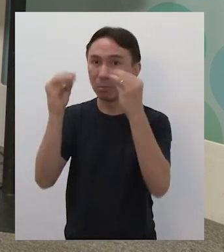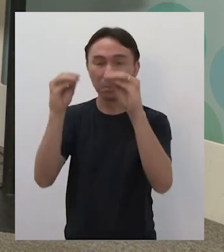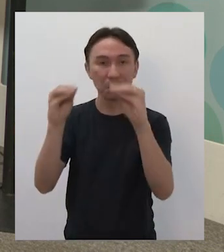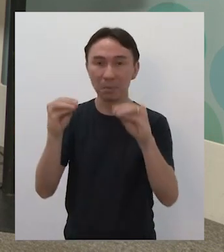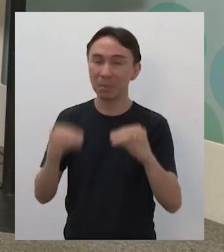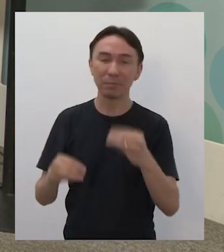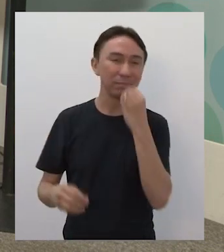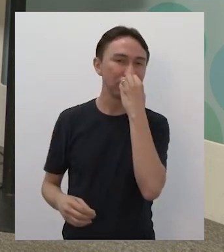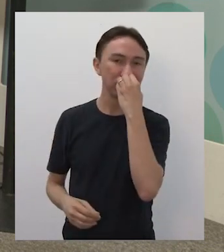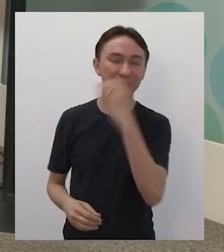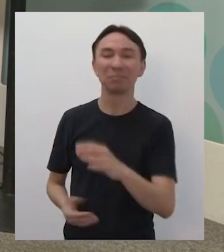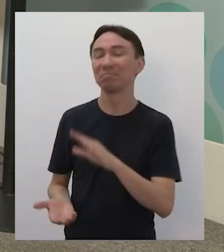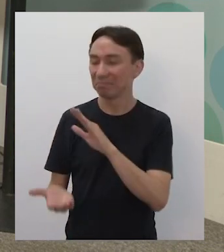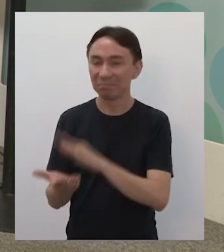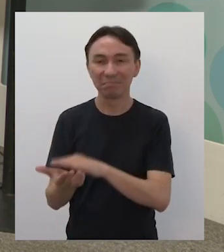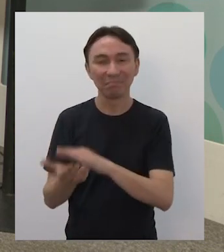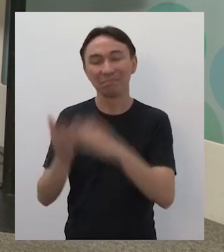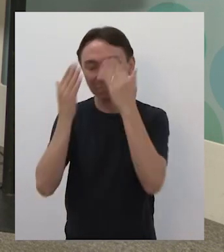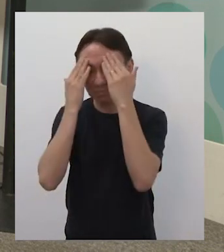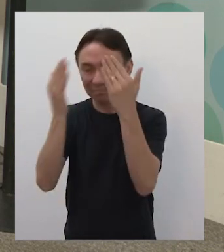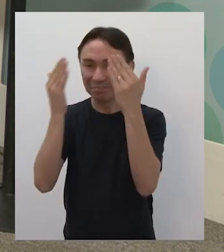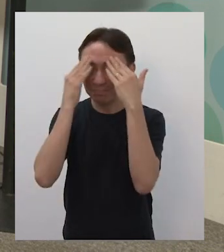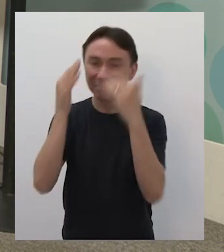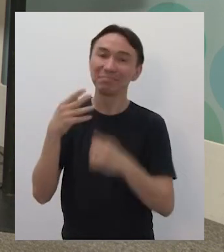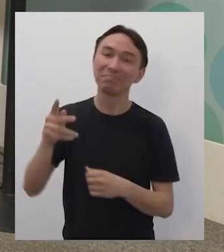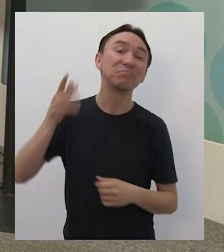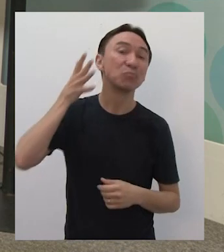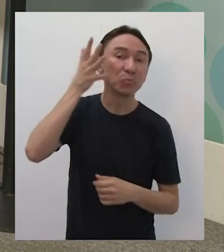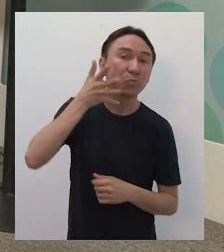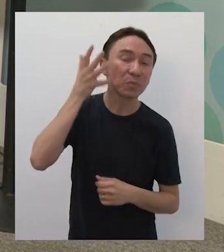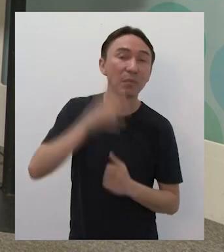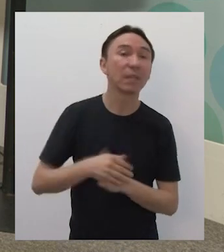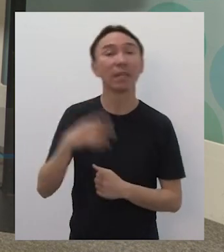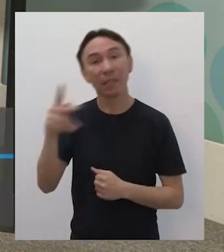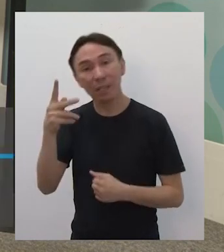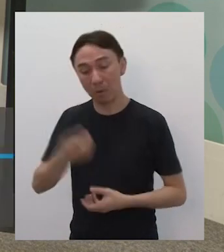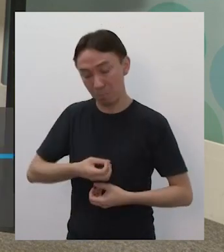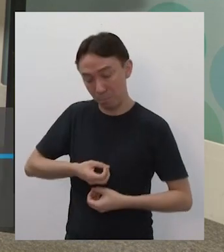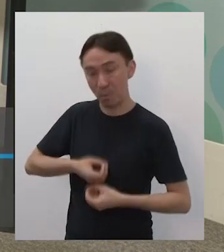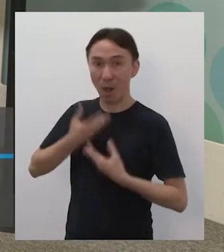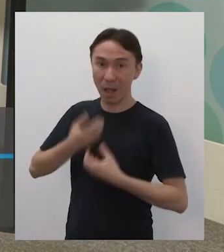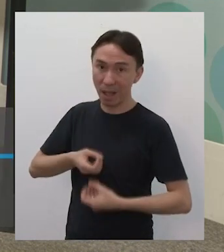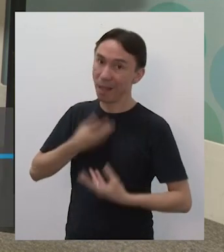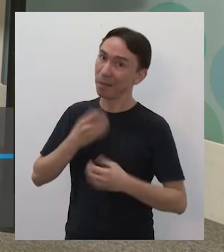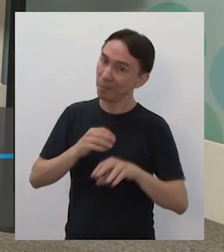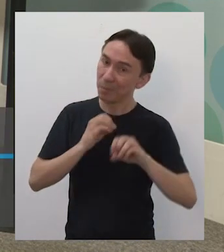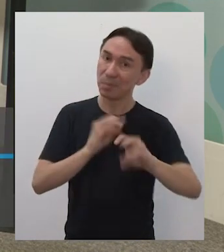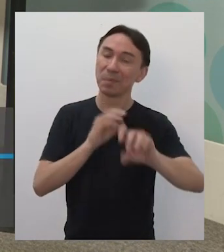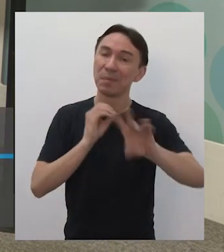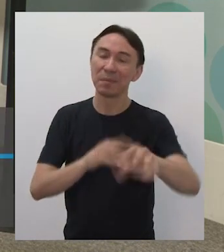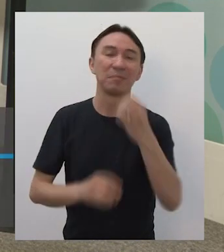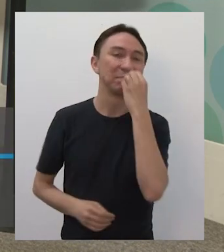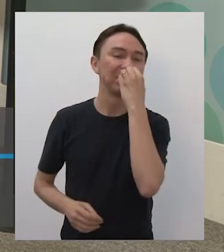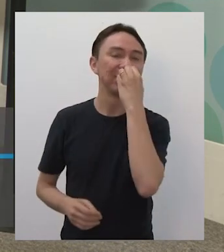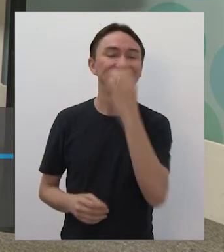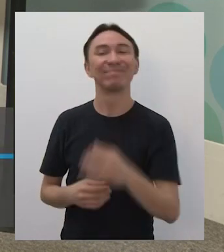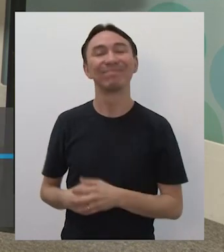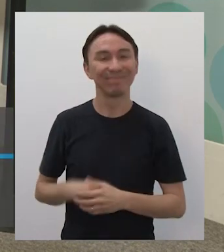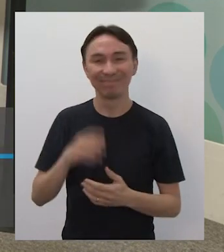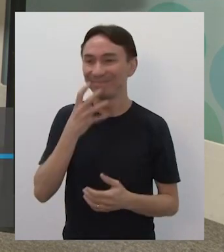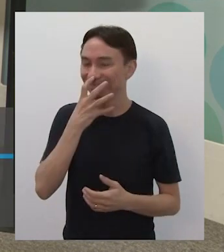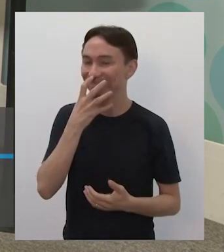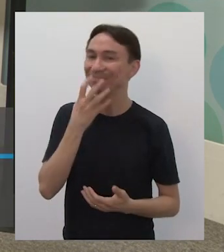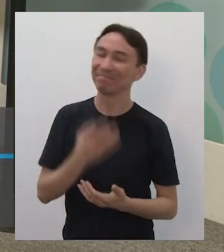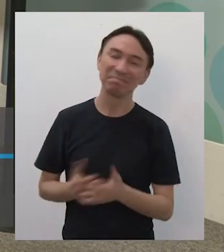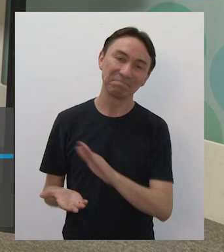Então eu agradeço a fala aí do nosso professor Will, né? Como eu disse, poeta e educador, e isso é realmente fantástico, né? Nós o parabenizamos aí pela